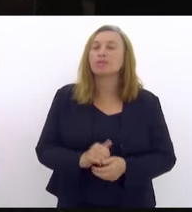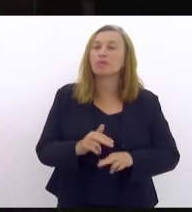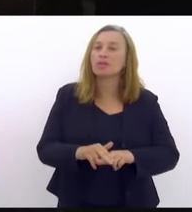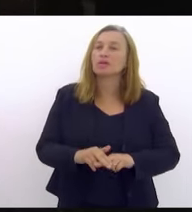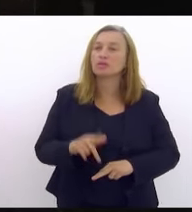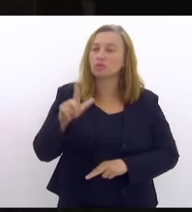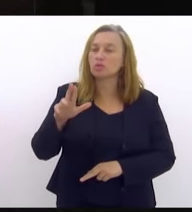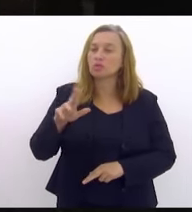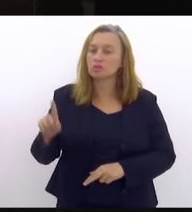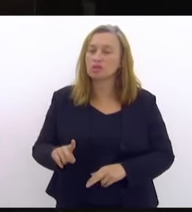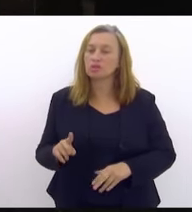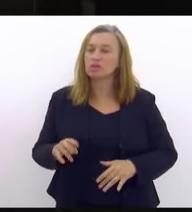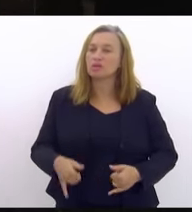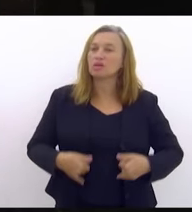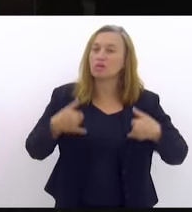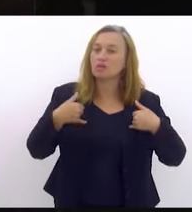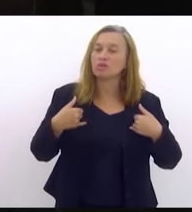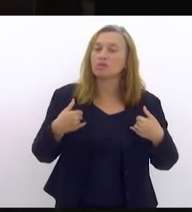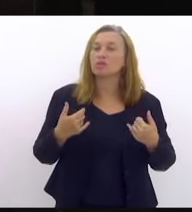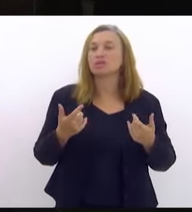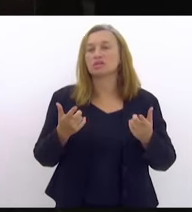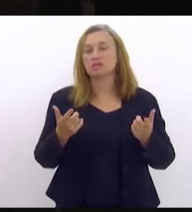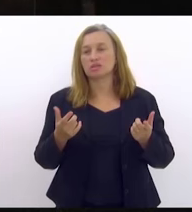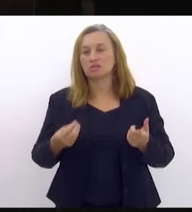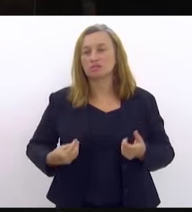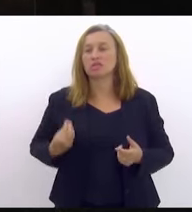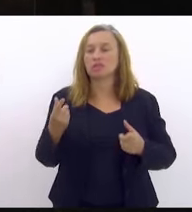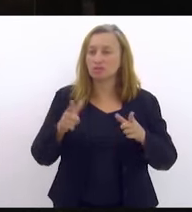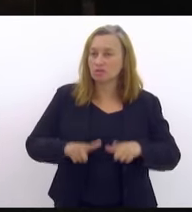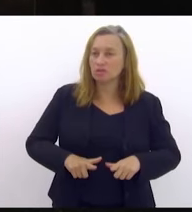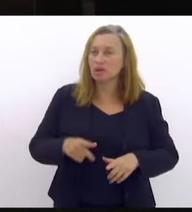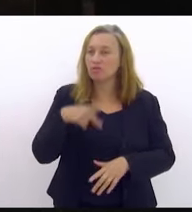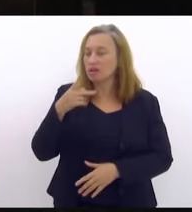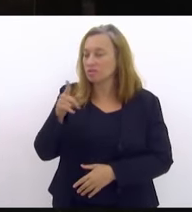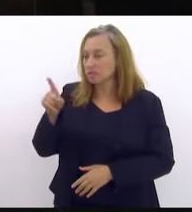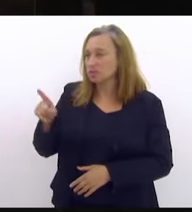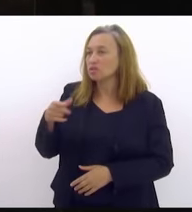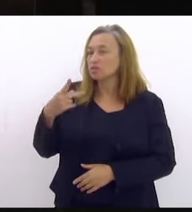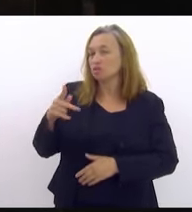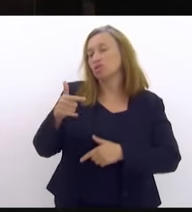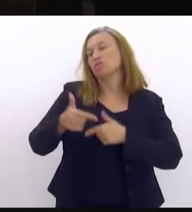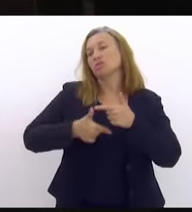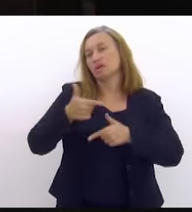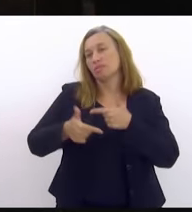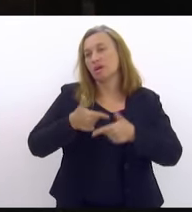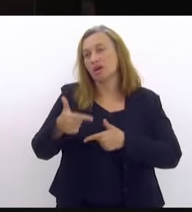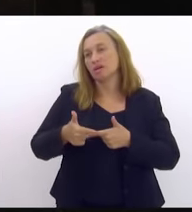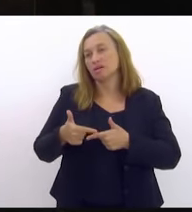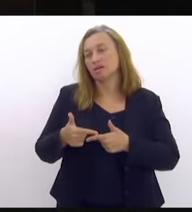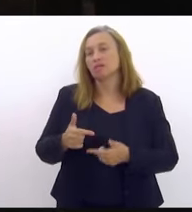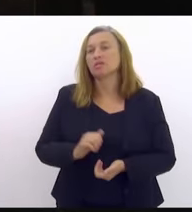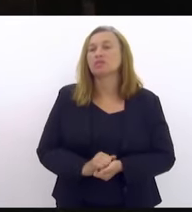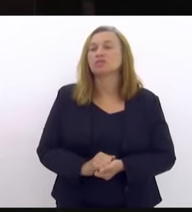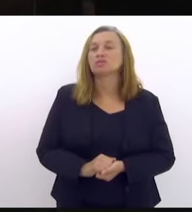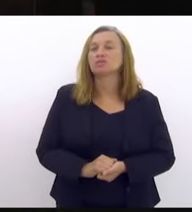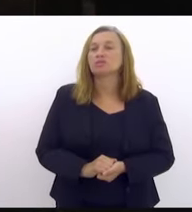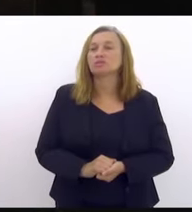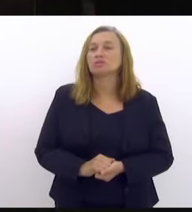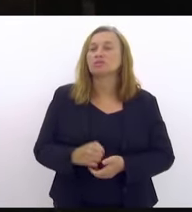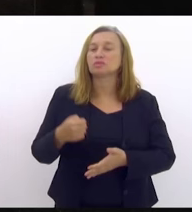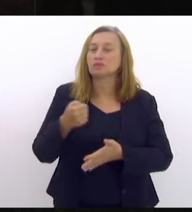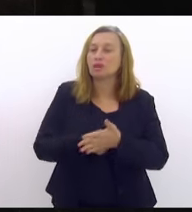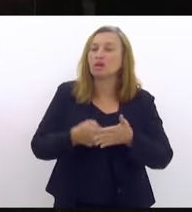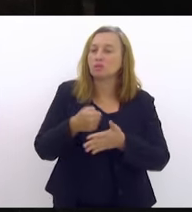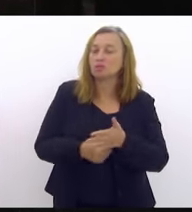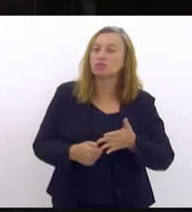Luiz Cláudio, é uma honra estar hoje aqui falando para você do seu trabalho, das bandeiras que você carrega